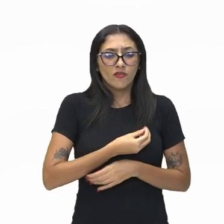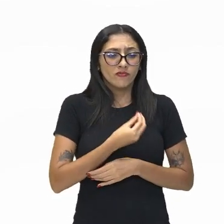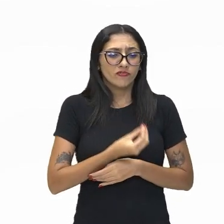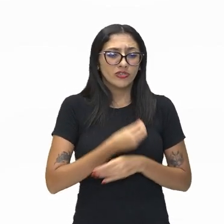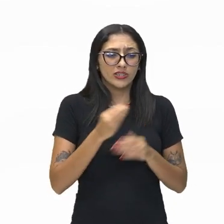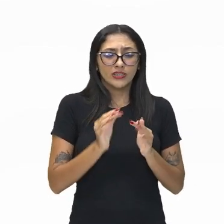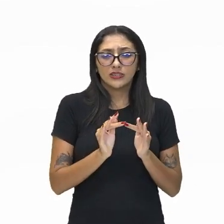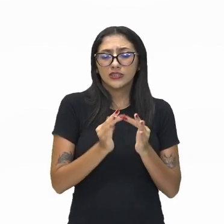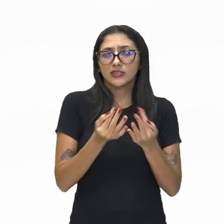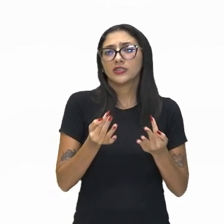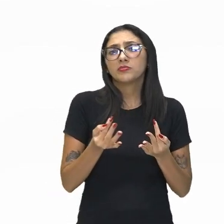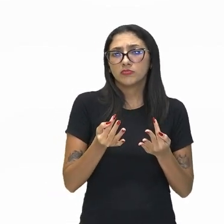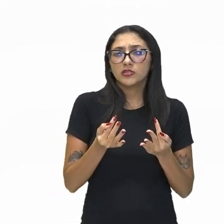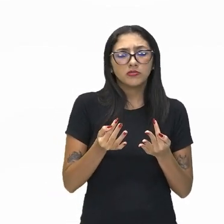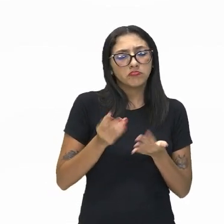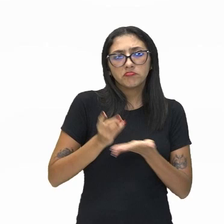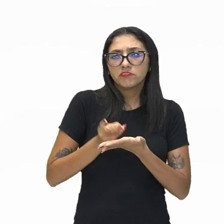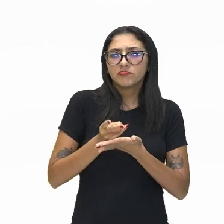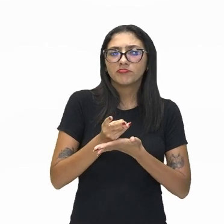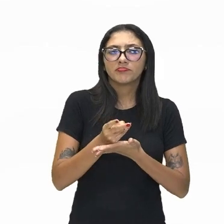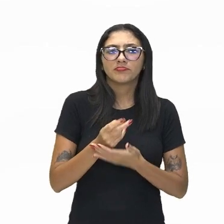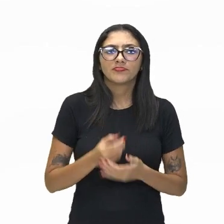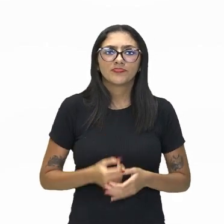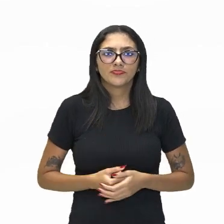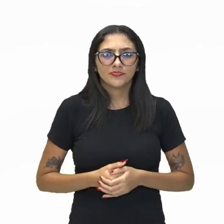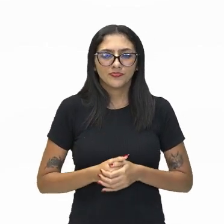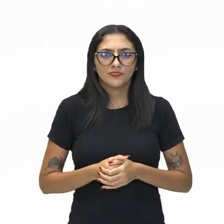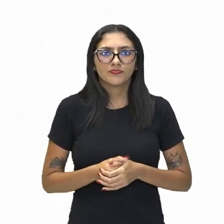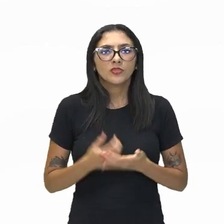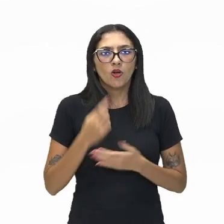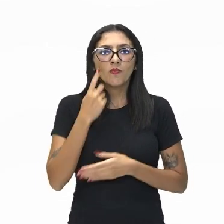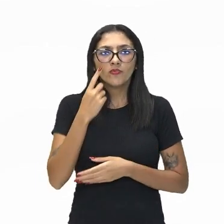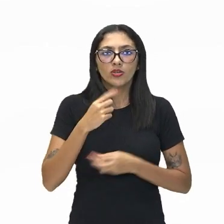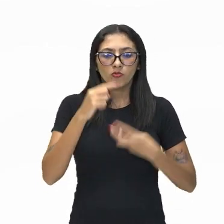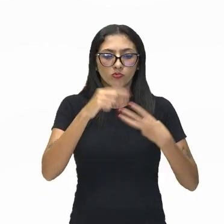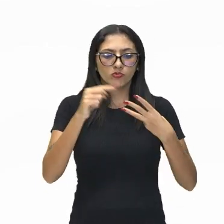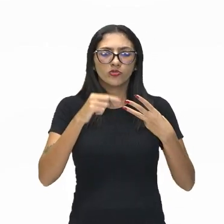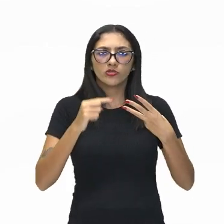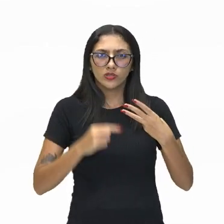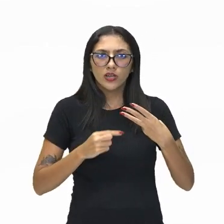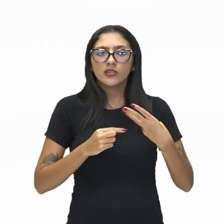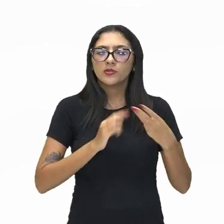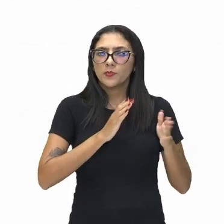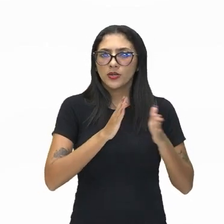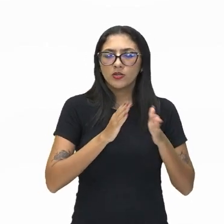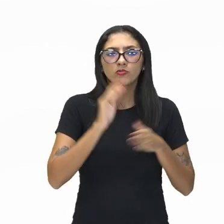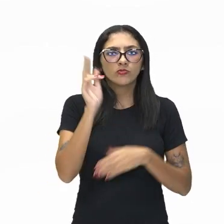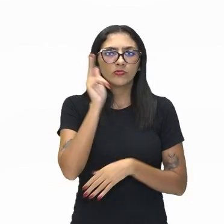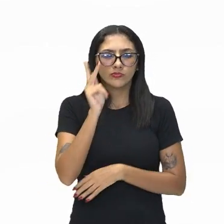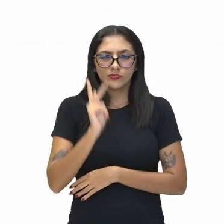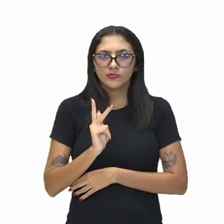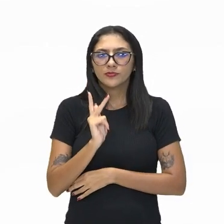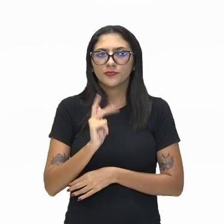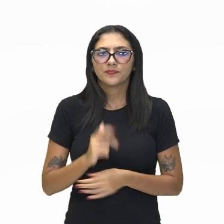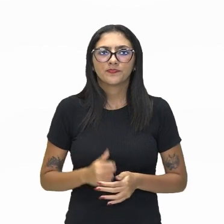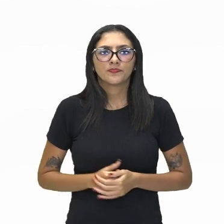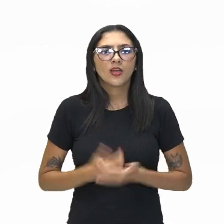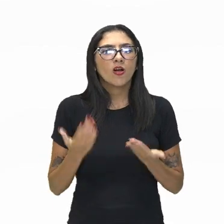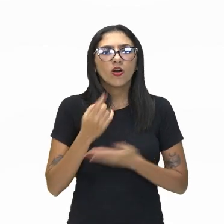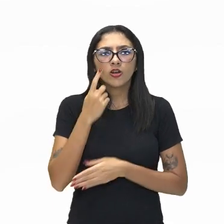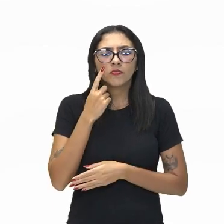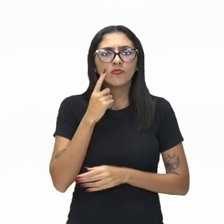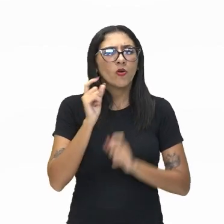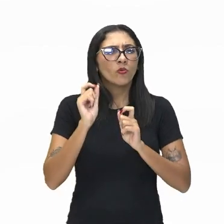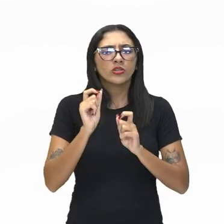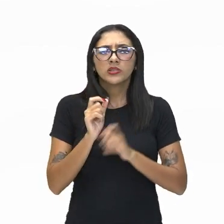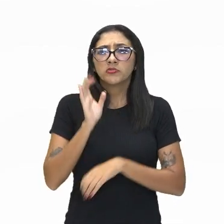manhã no horizonte. Né? Então, nós vimos a situação inicial, desenvolvimento e a situação final. Vamos ver qual foi o conflito, então, desse